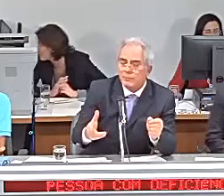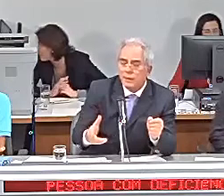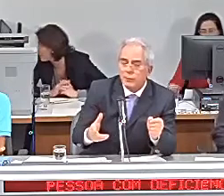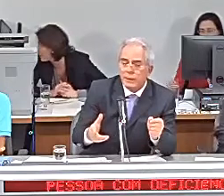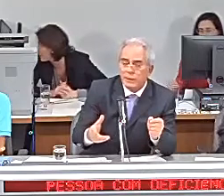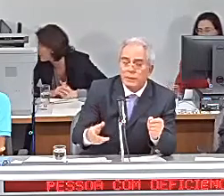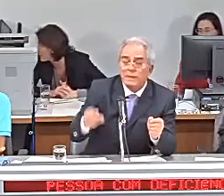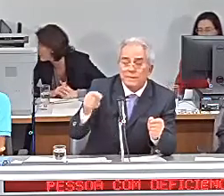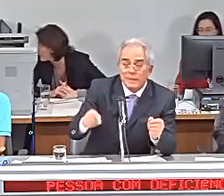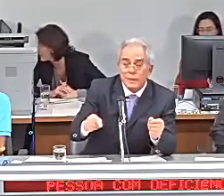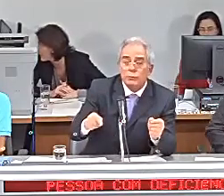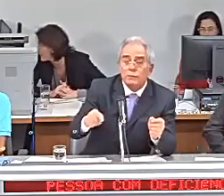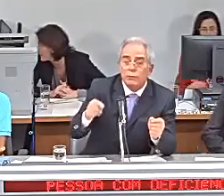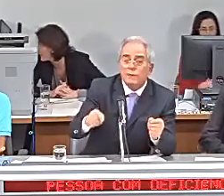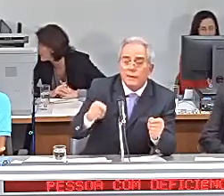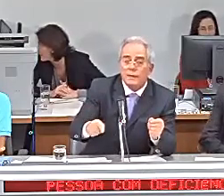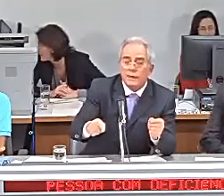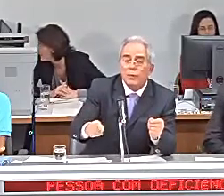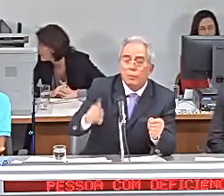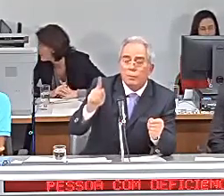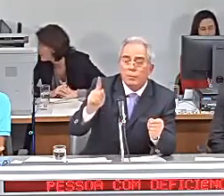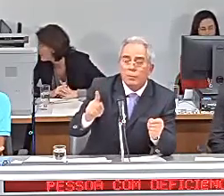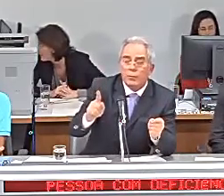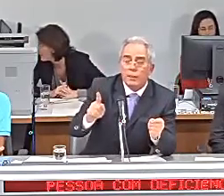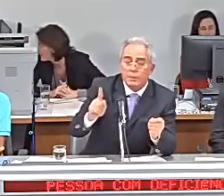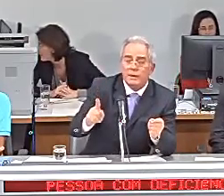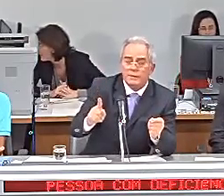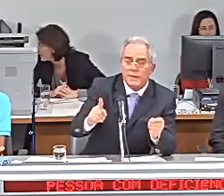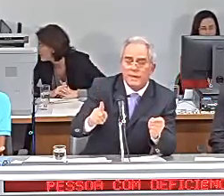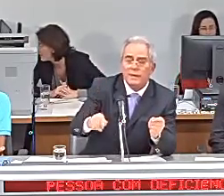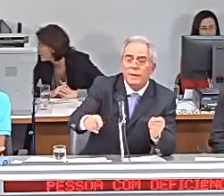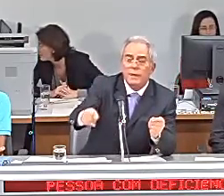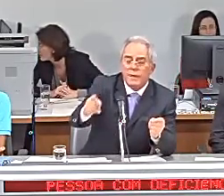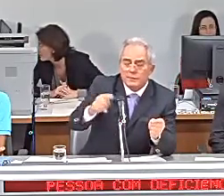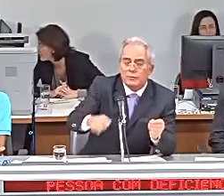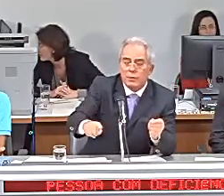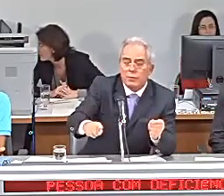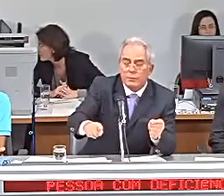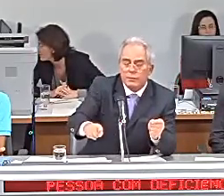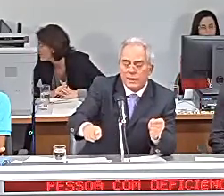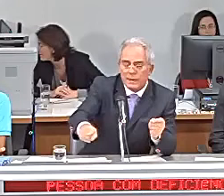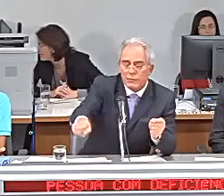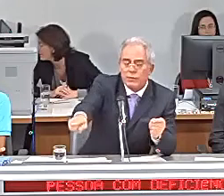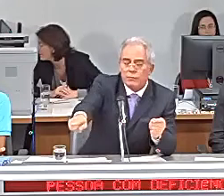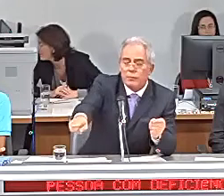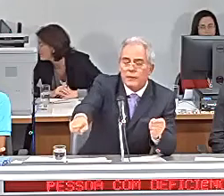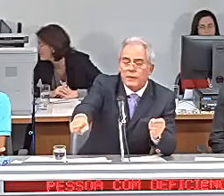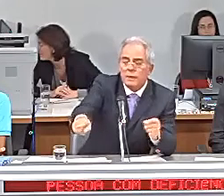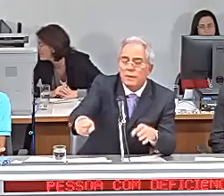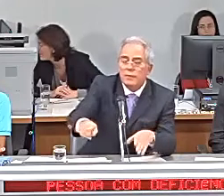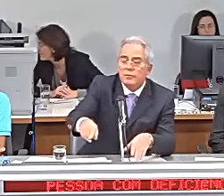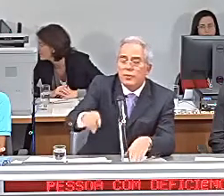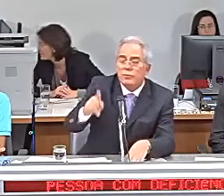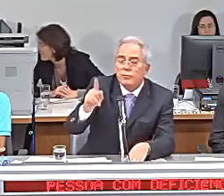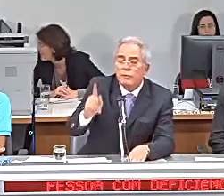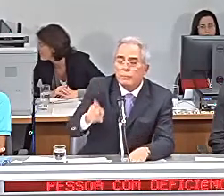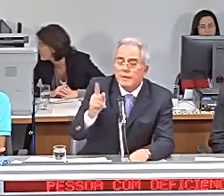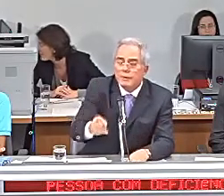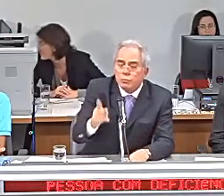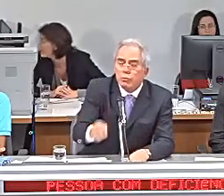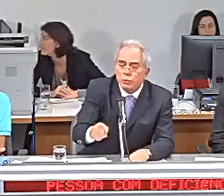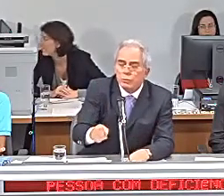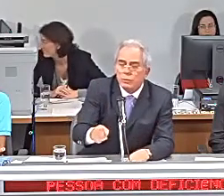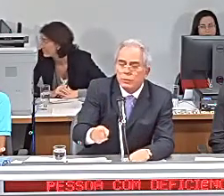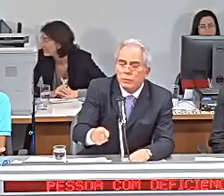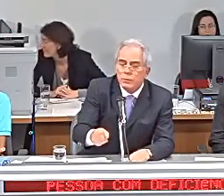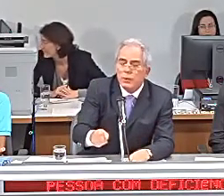temos travado ela aqui, e esse ano não teria a primeira série das escolas especiais, dona Vilma está aí, se nós não tivéssemos